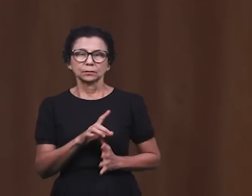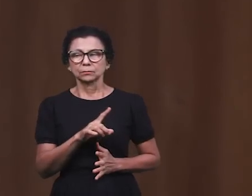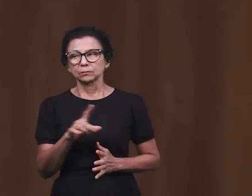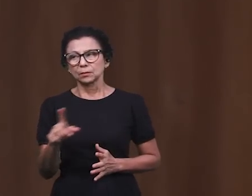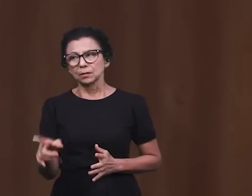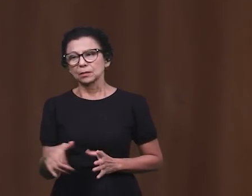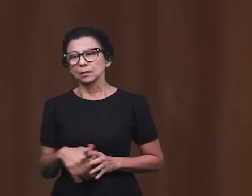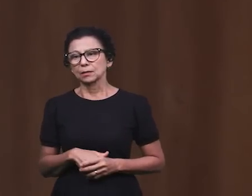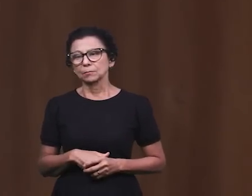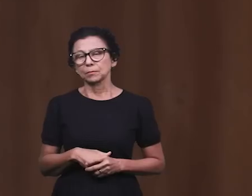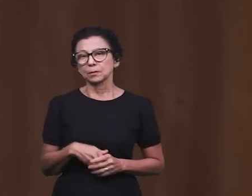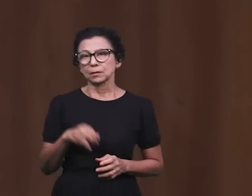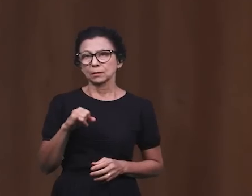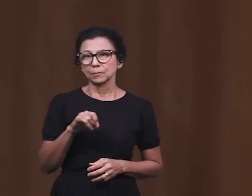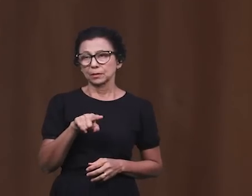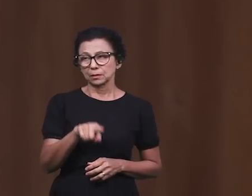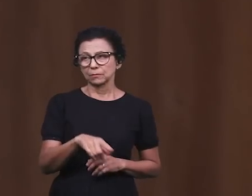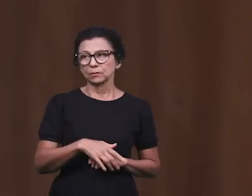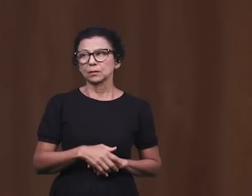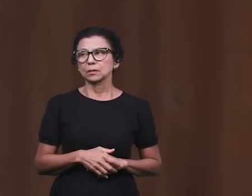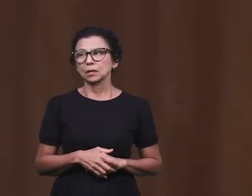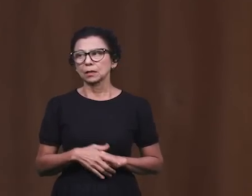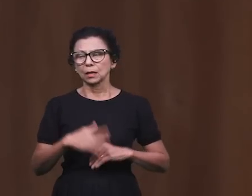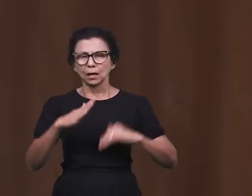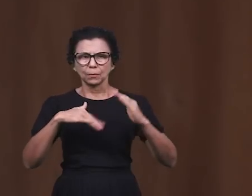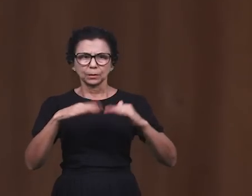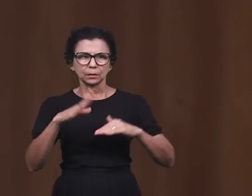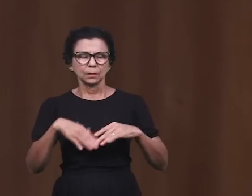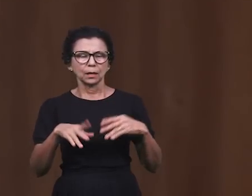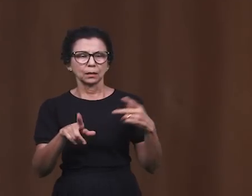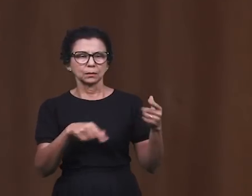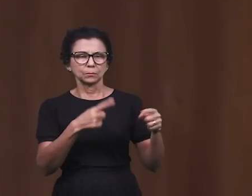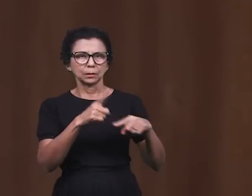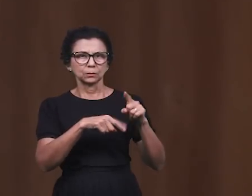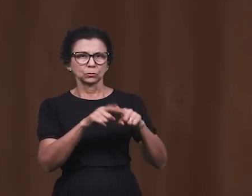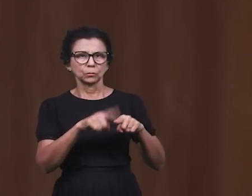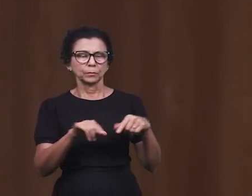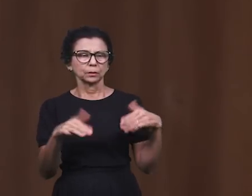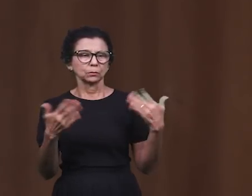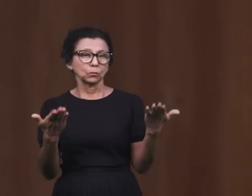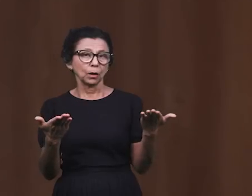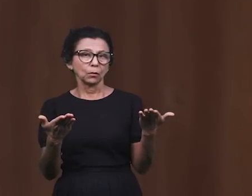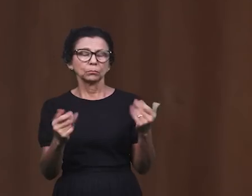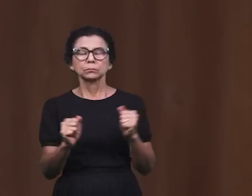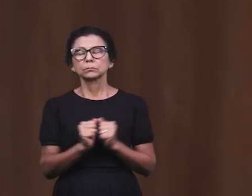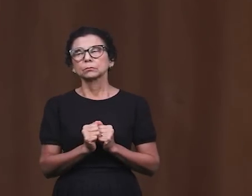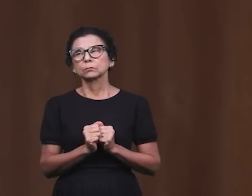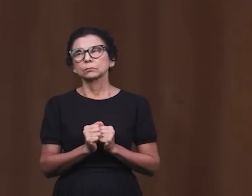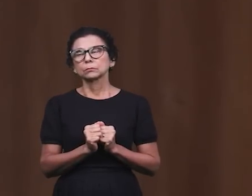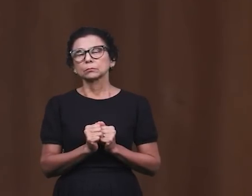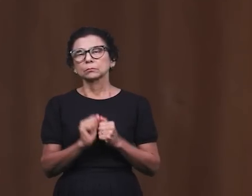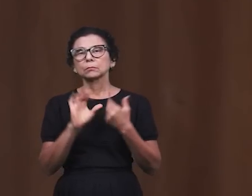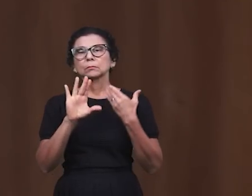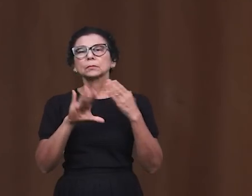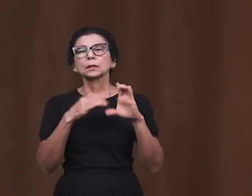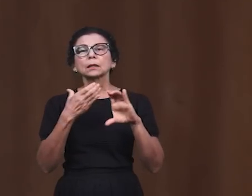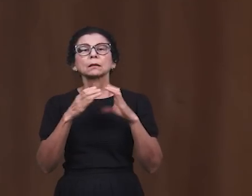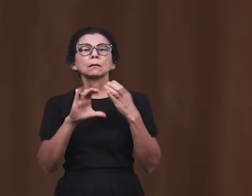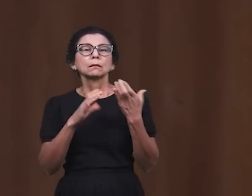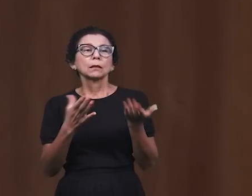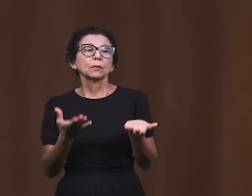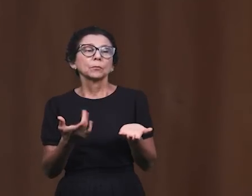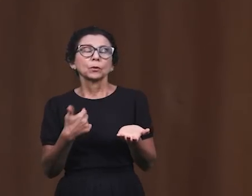tem que saber, né, se você tem aptidão para um instrumento, para qual instrumento, para canto, né? Às vezes a